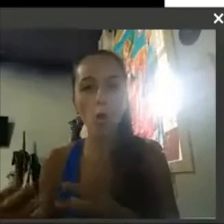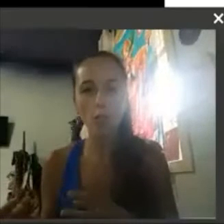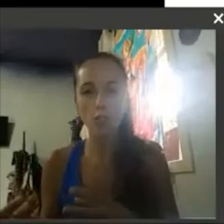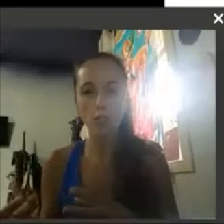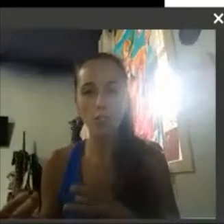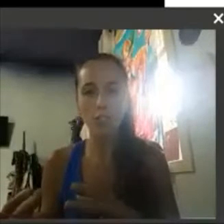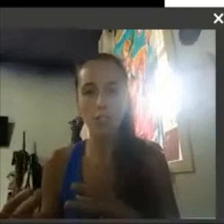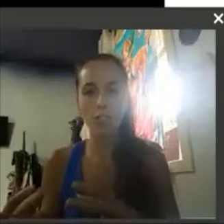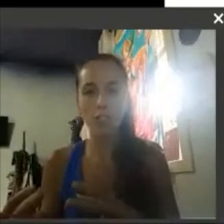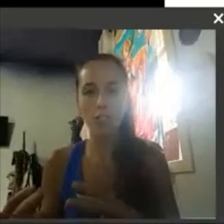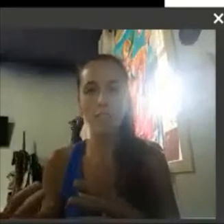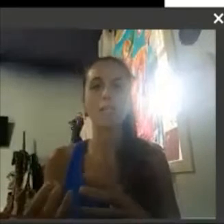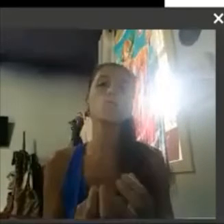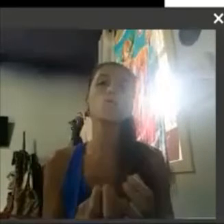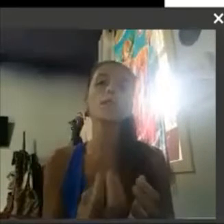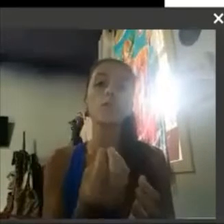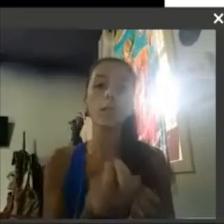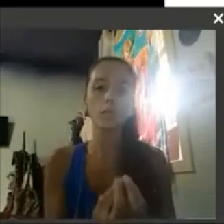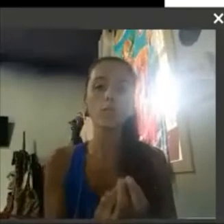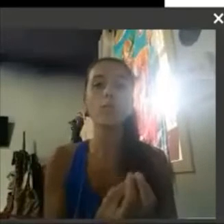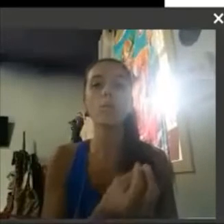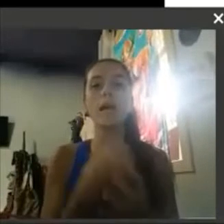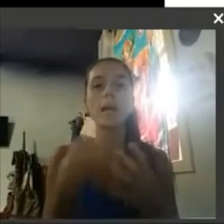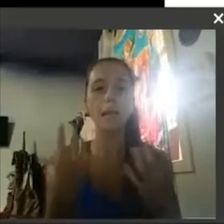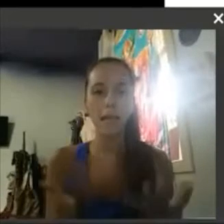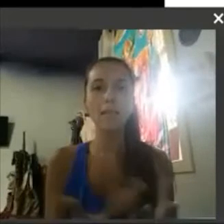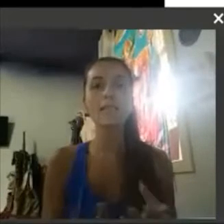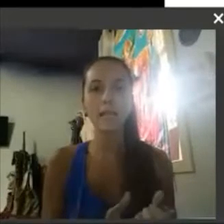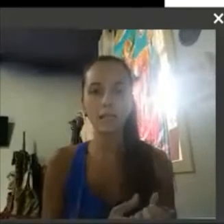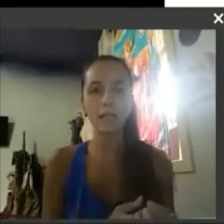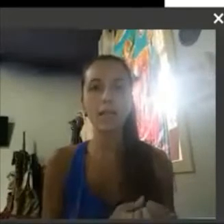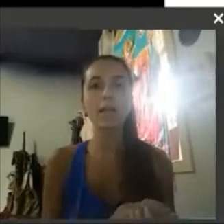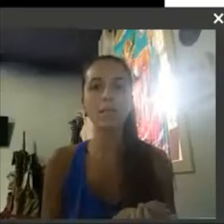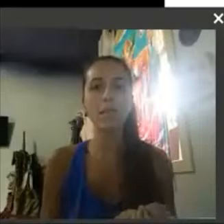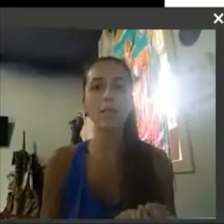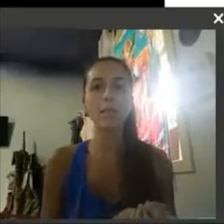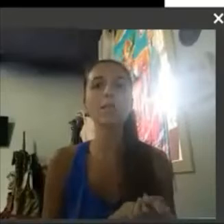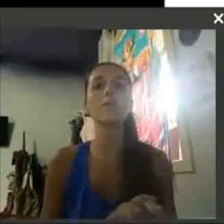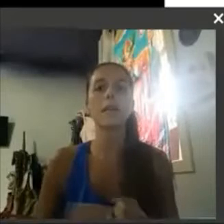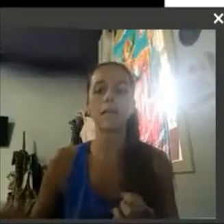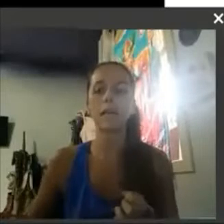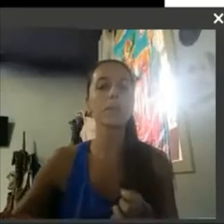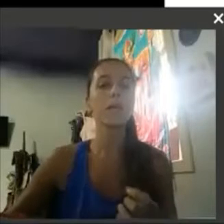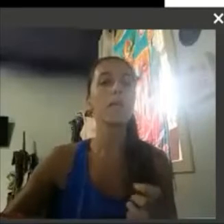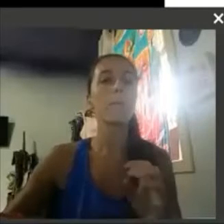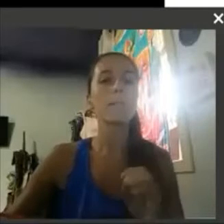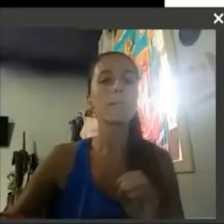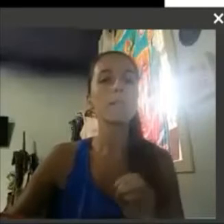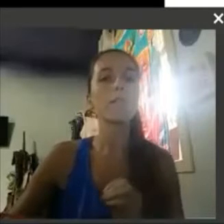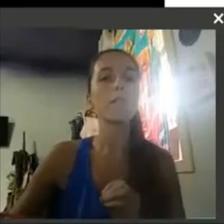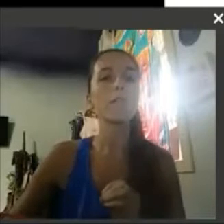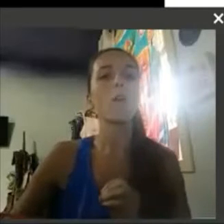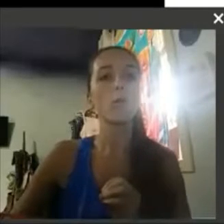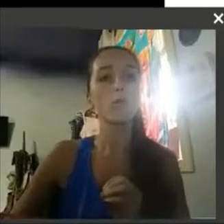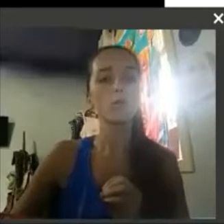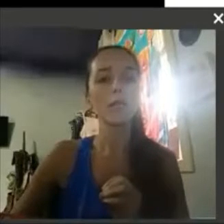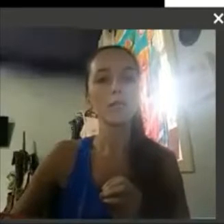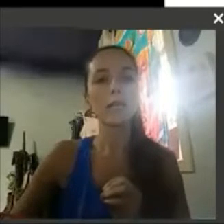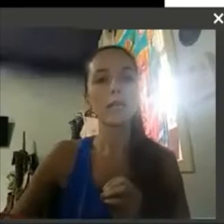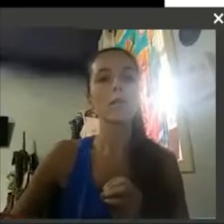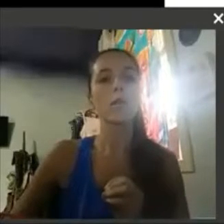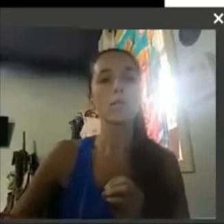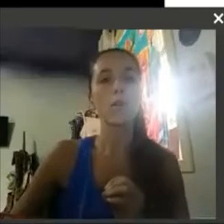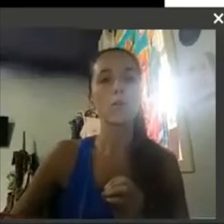microbiológica, porque existe um micro-organismo atuando para realizar essa reação química, né? Mas, enfim, o produto